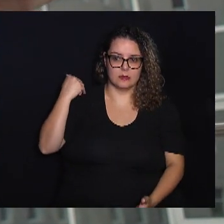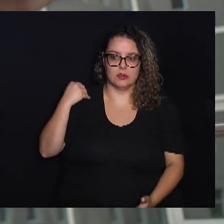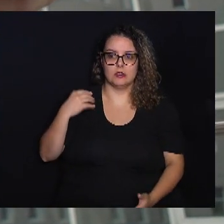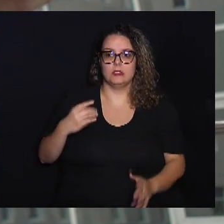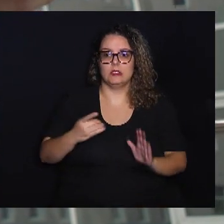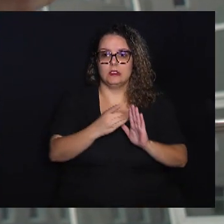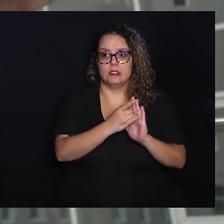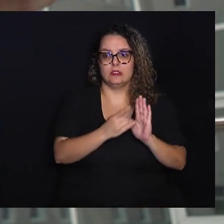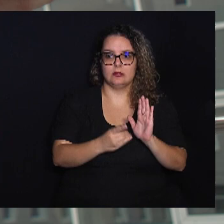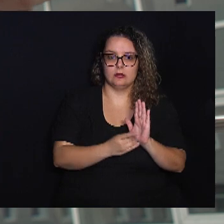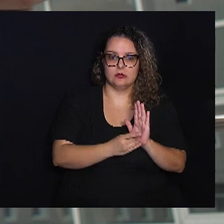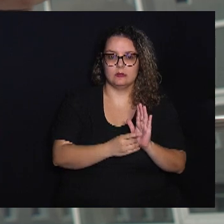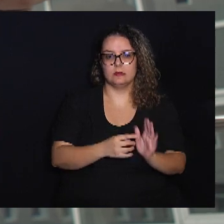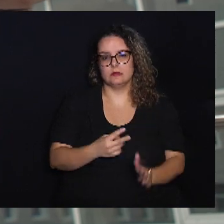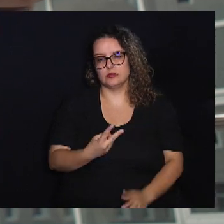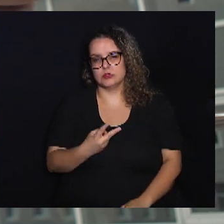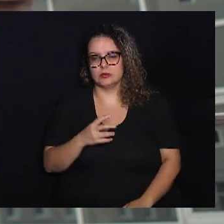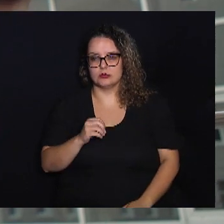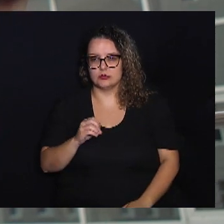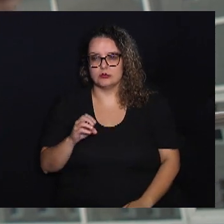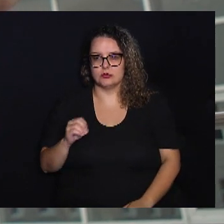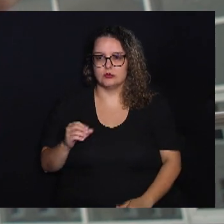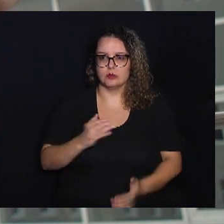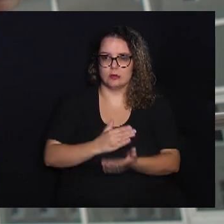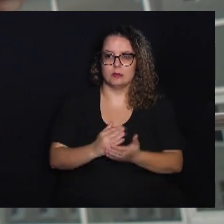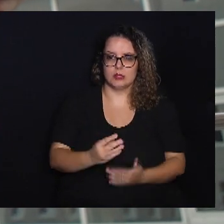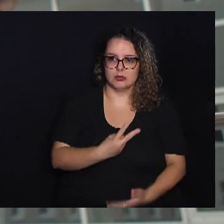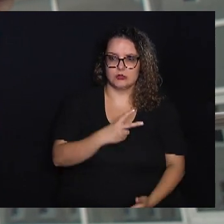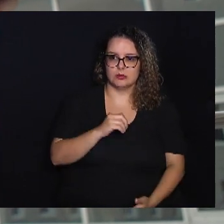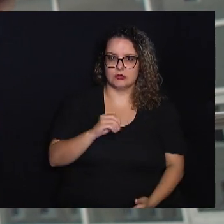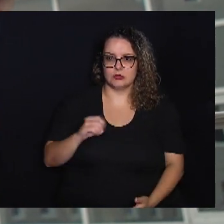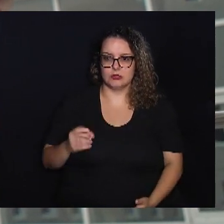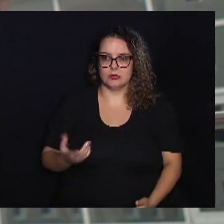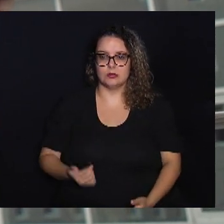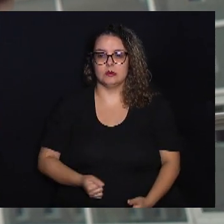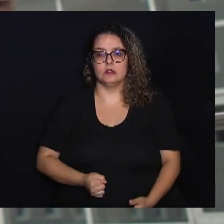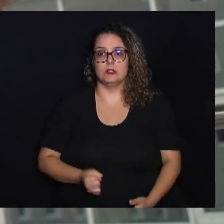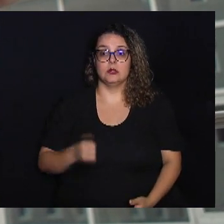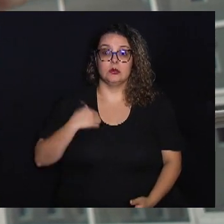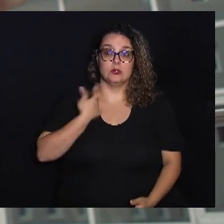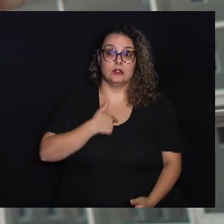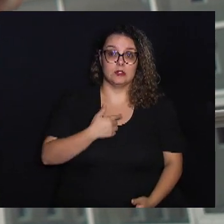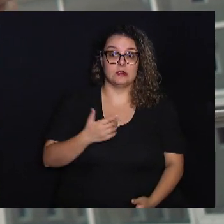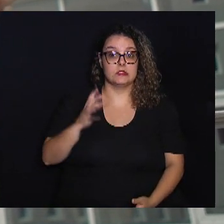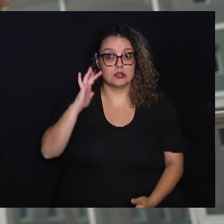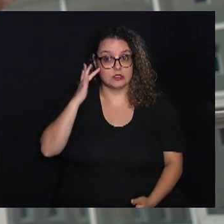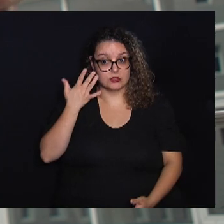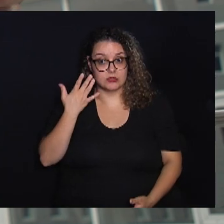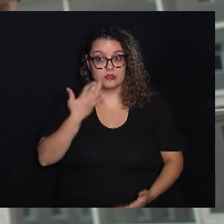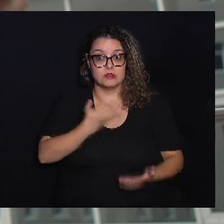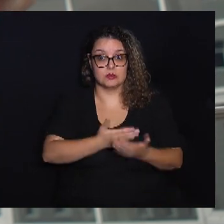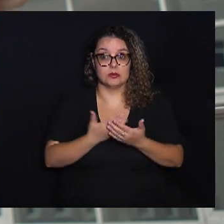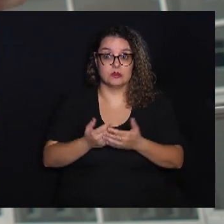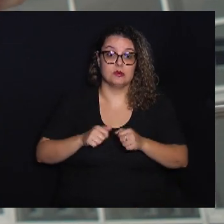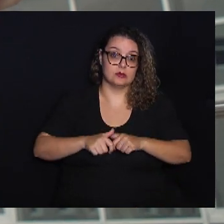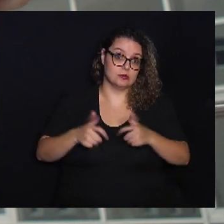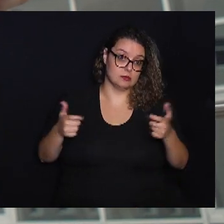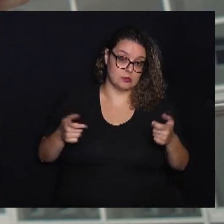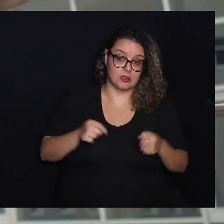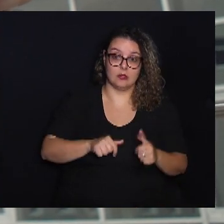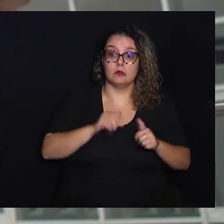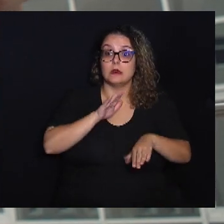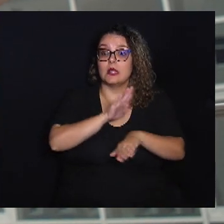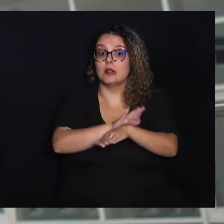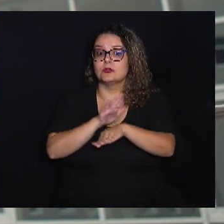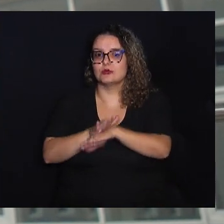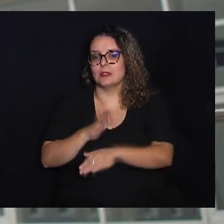no início de 2000, a gente achava, e muitos estudos mostravam, um grande benefício para ajudar a parar de fumar, né, então ele foi muito aceito